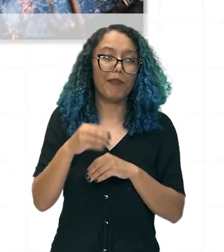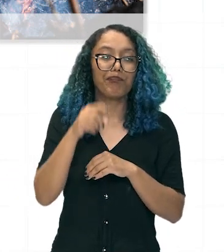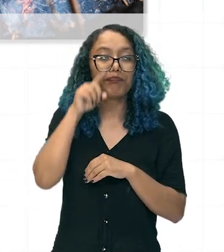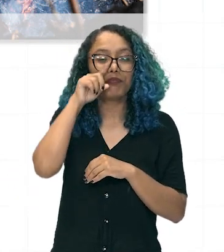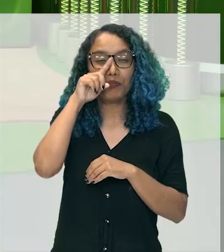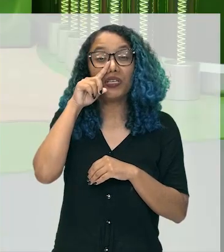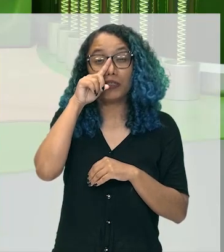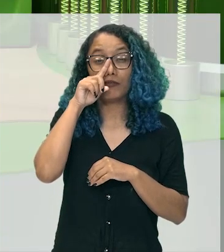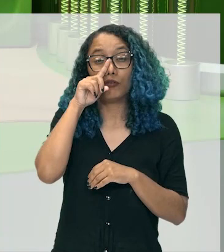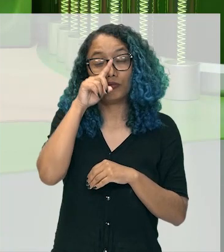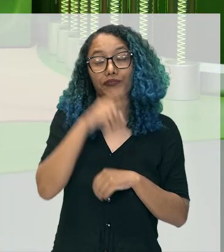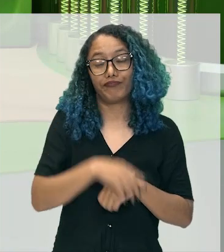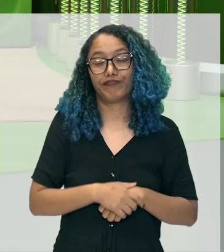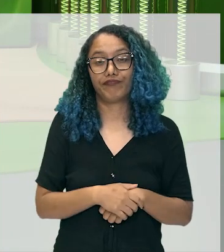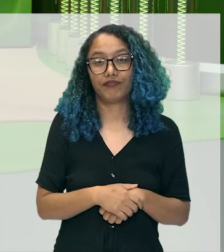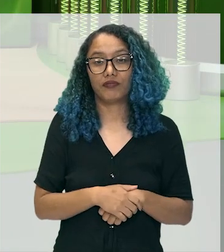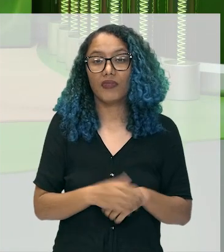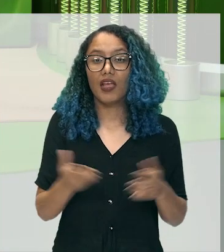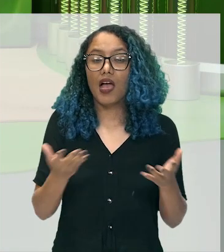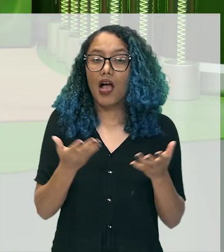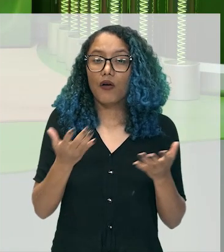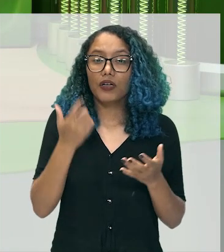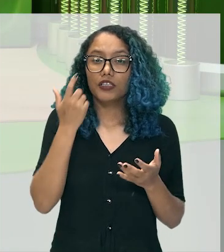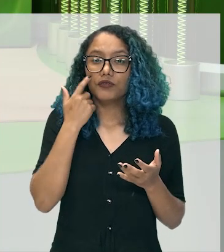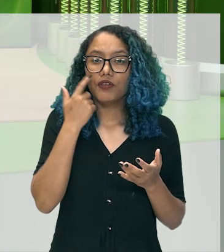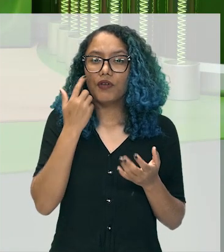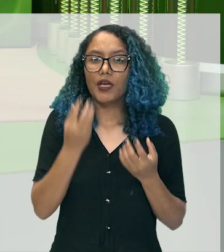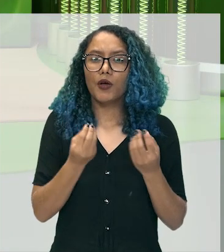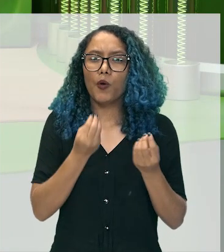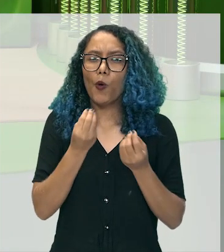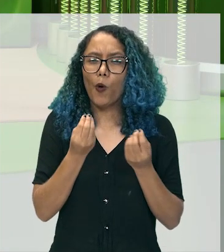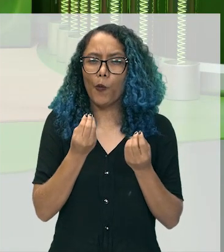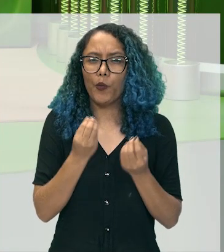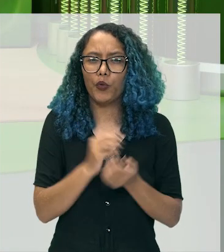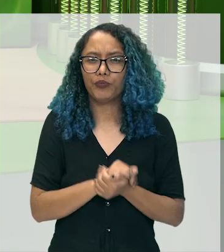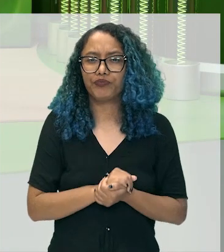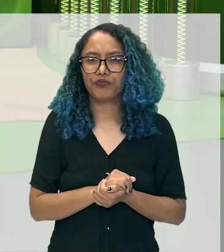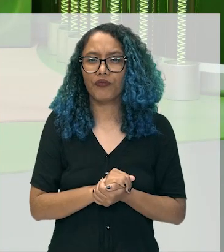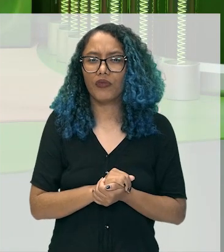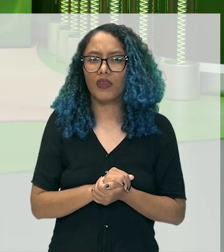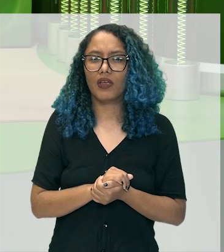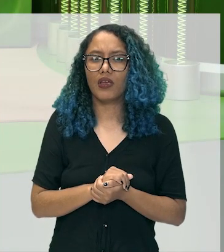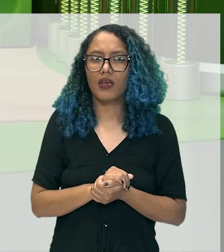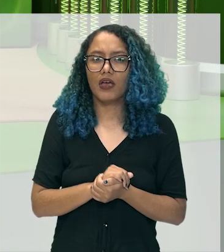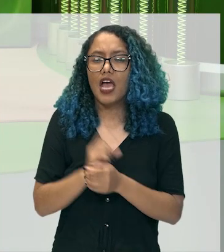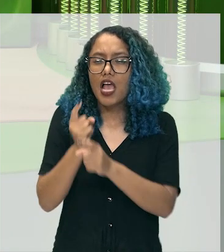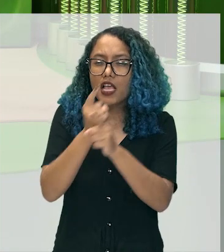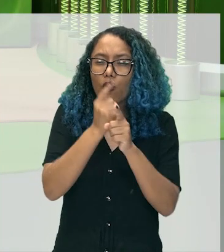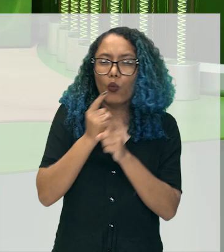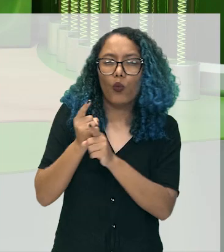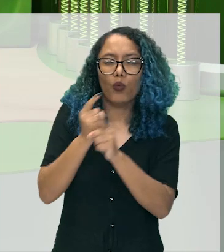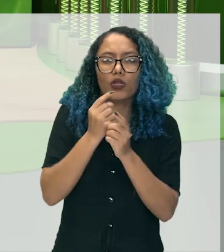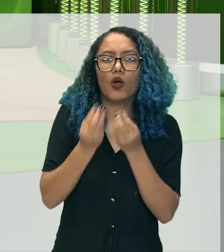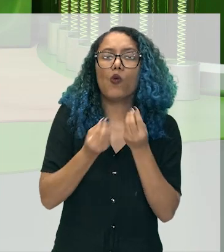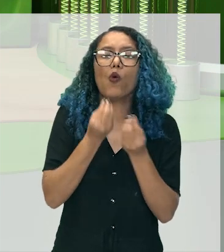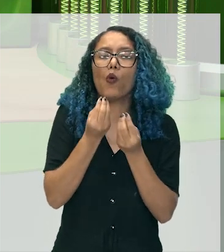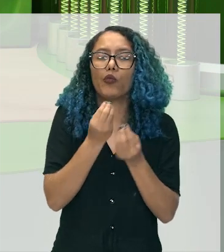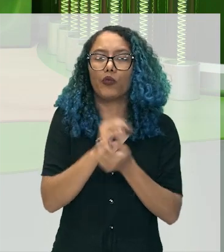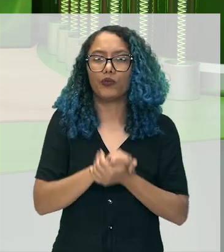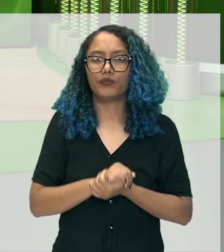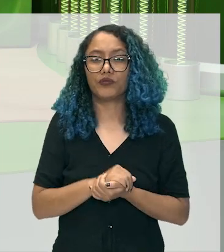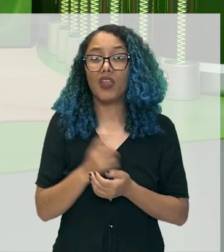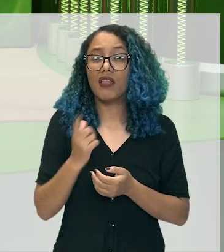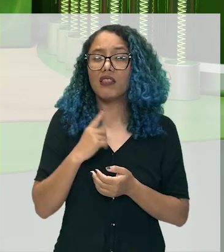aí como que esses sistemas de queimadas são detectadas por satélite. Vocês